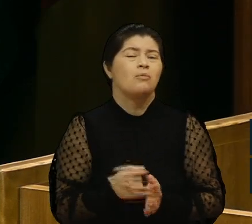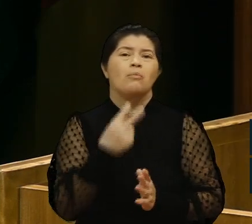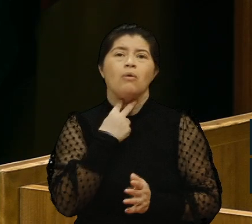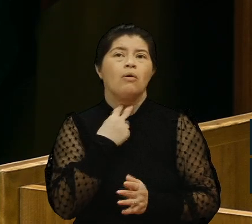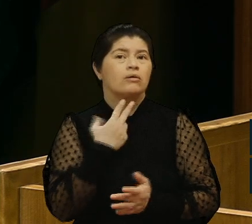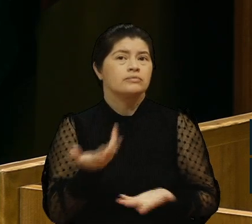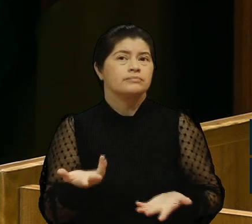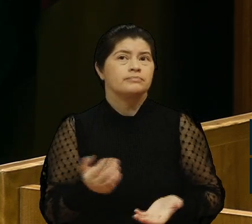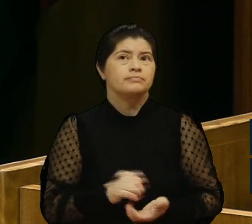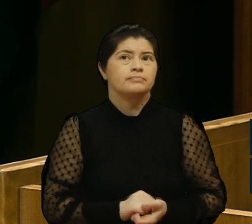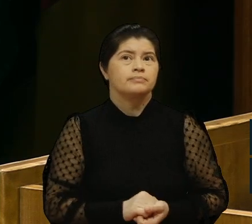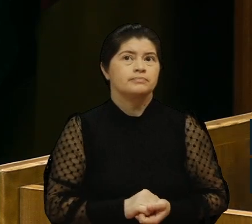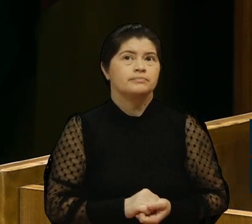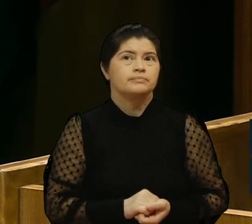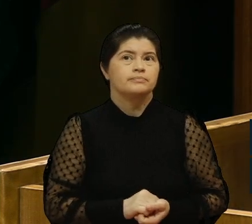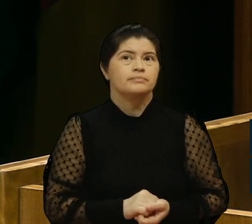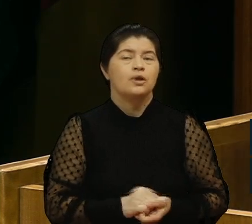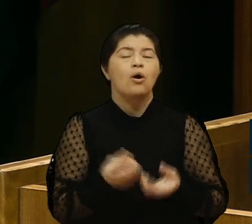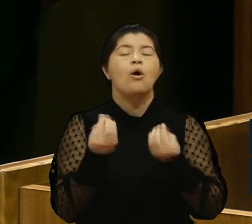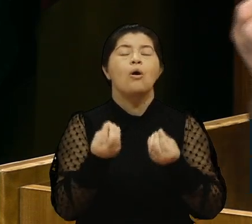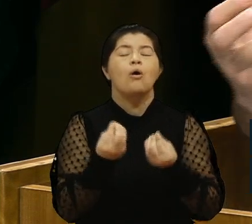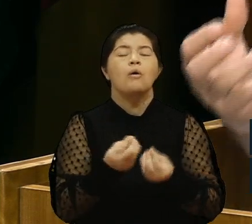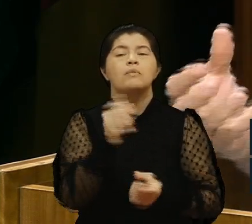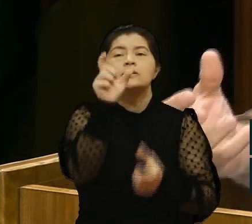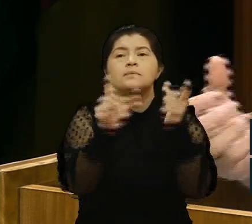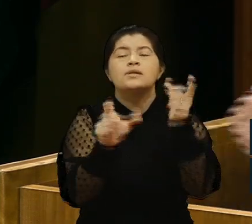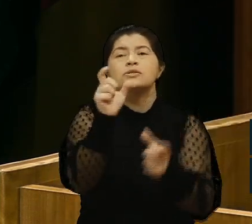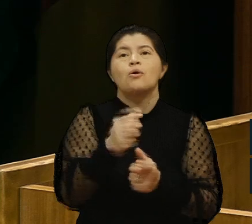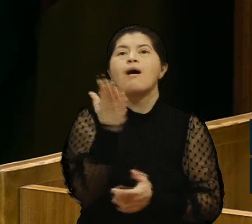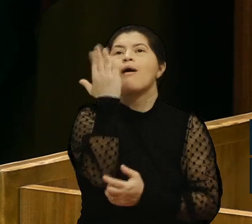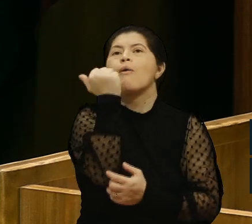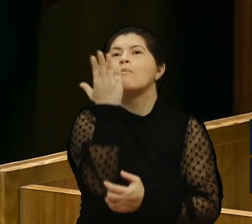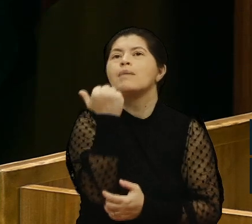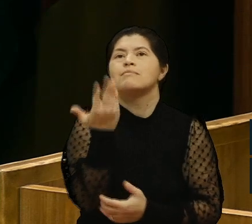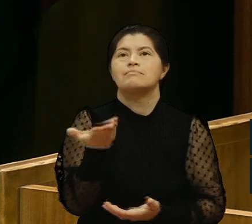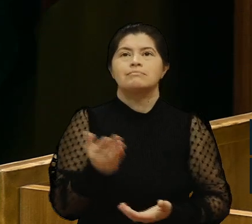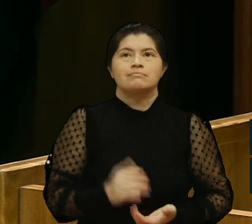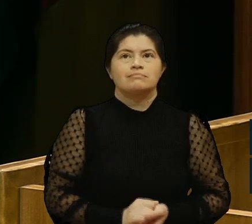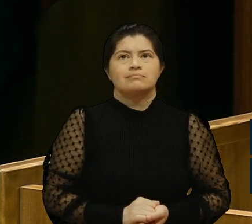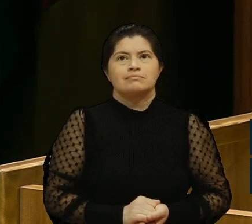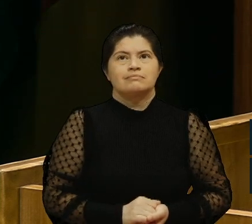inadmissível. Como que as pessoas vão conseguir se alimentar?